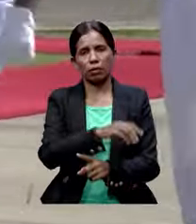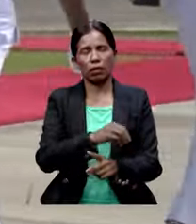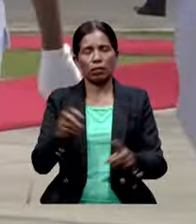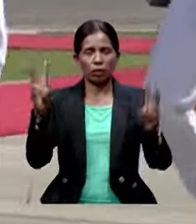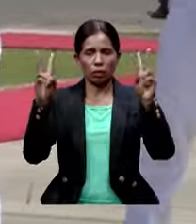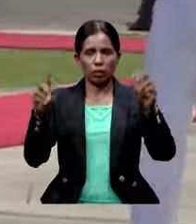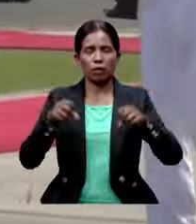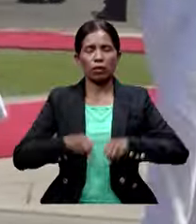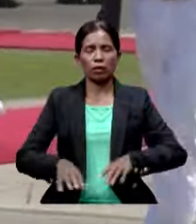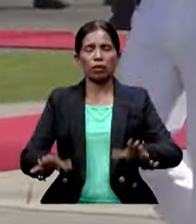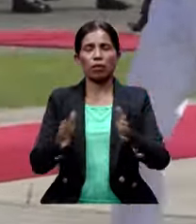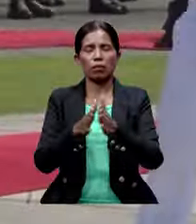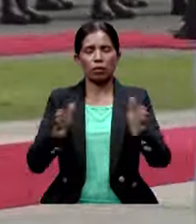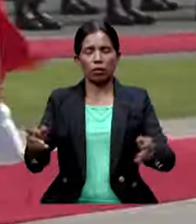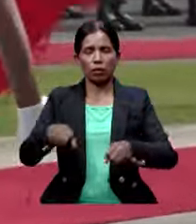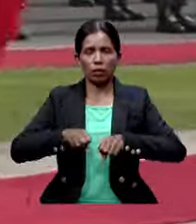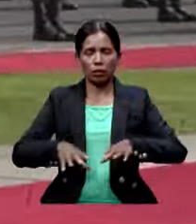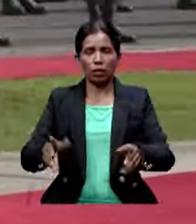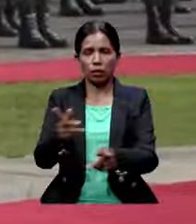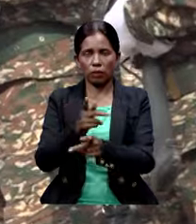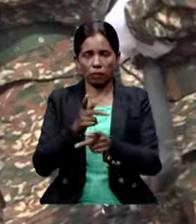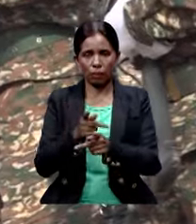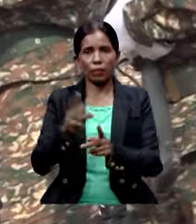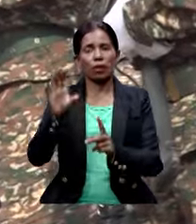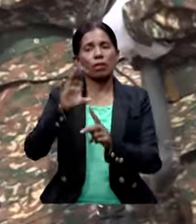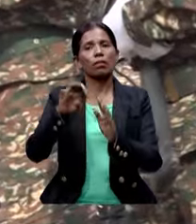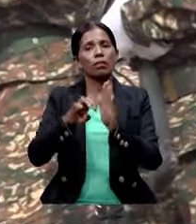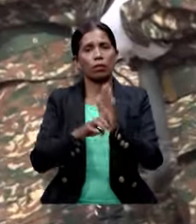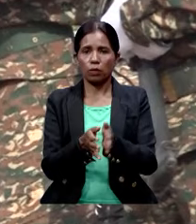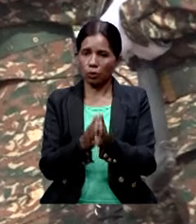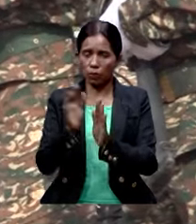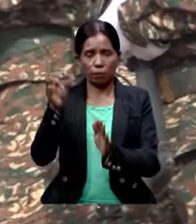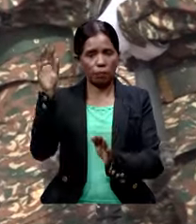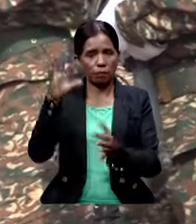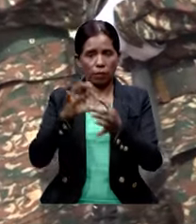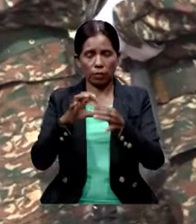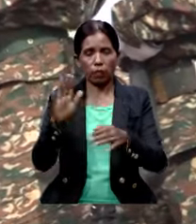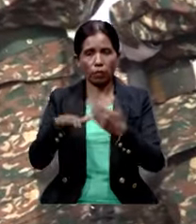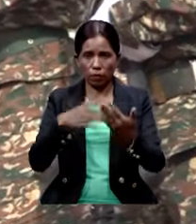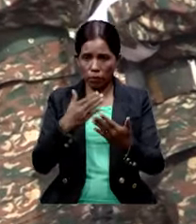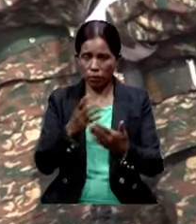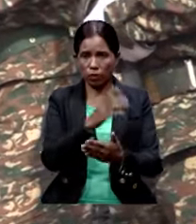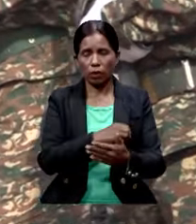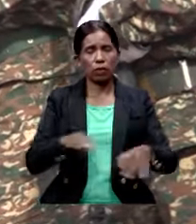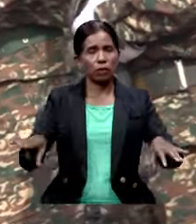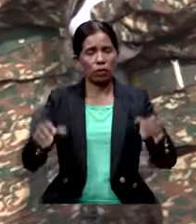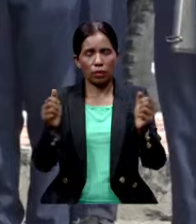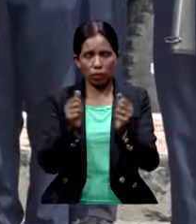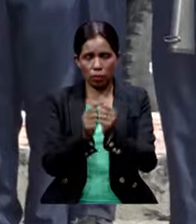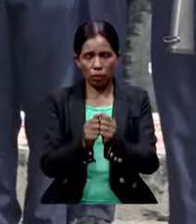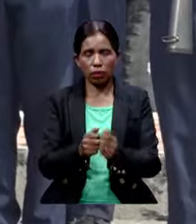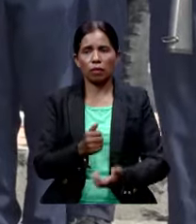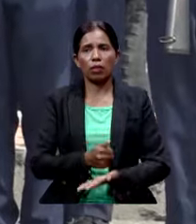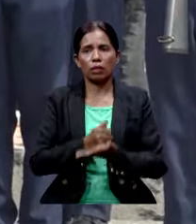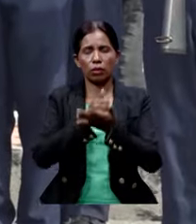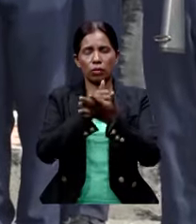Naval Forte, Tassi Seguro. E a Bibang, né, se festar o russo membro Sira, russo componente refere a tu serviço, uma casa, onde tal matam,